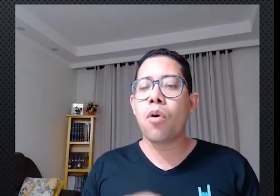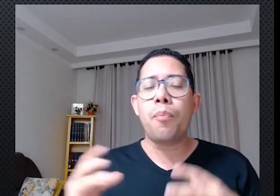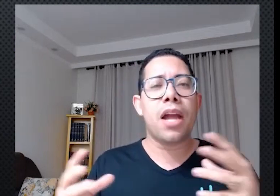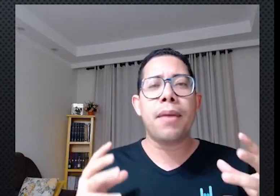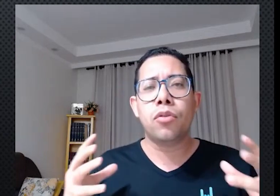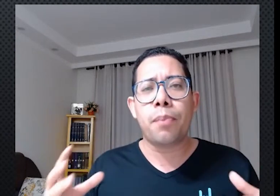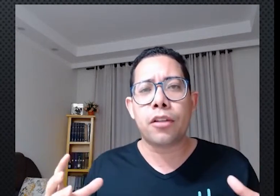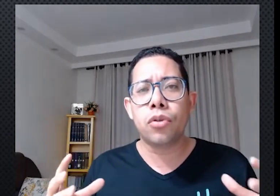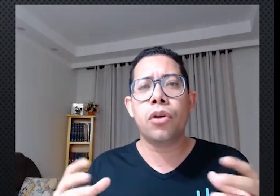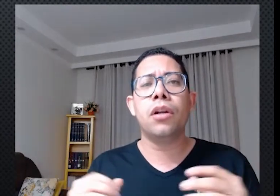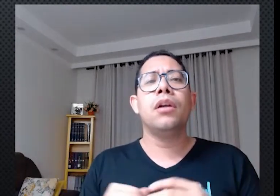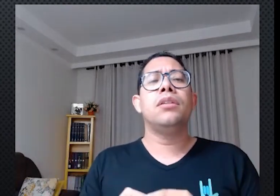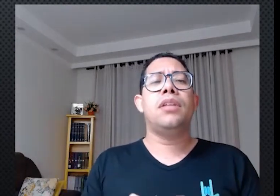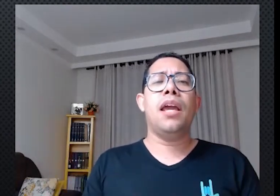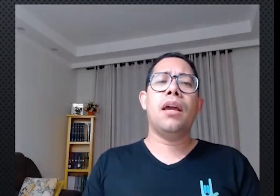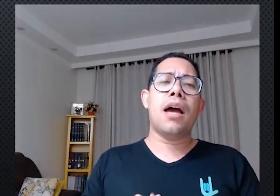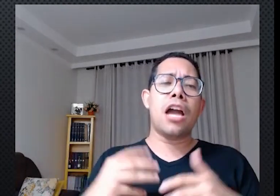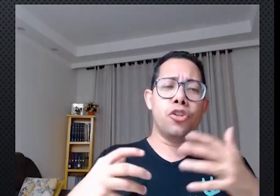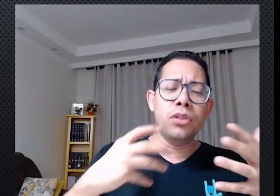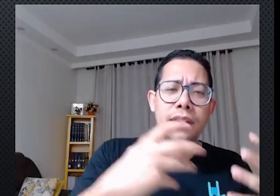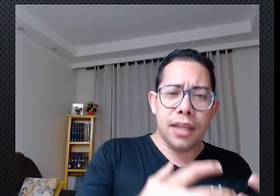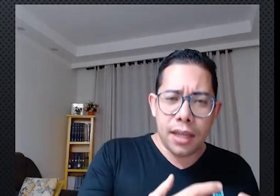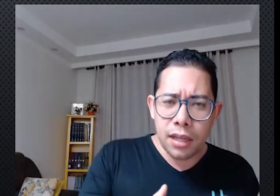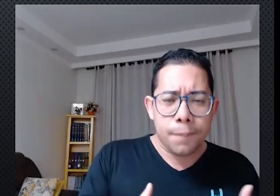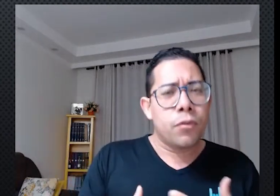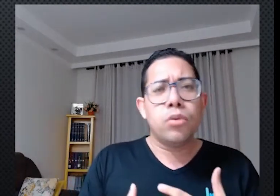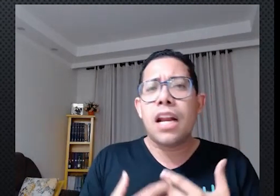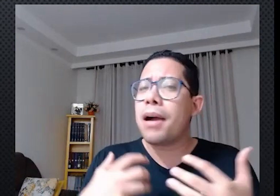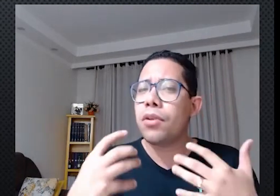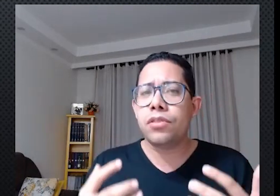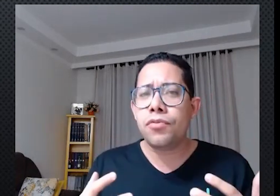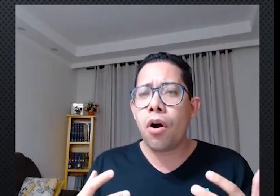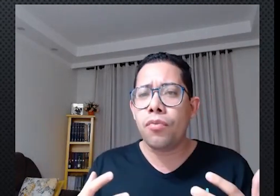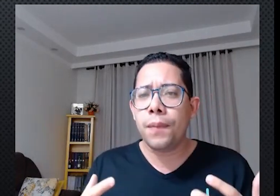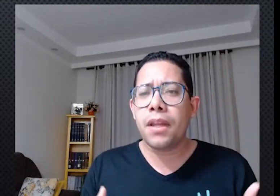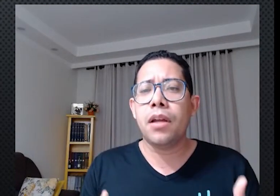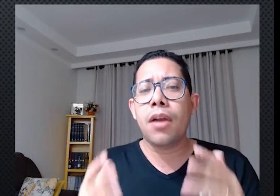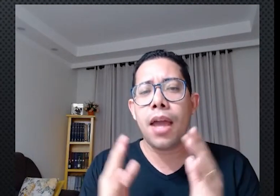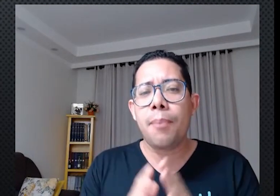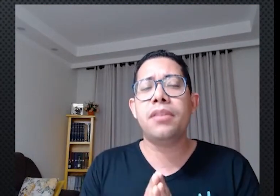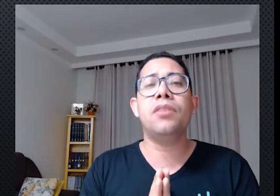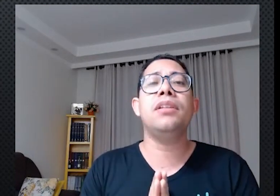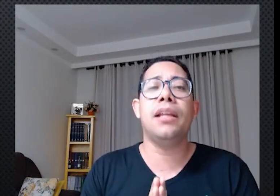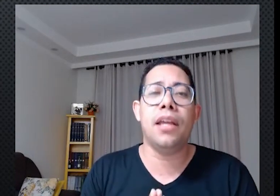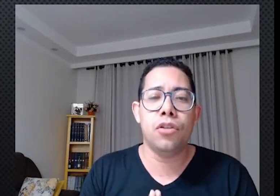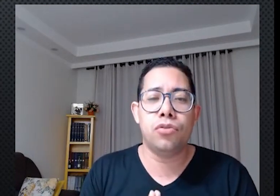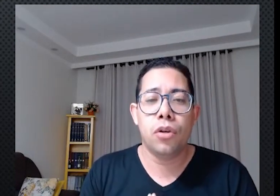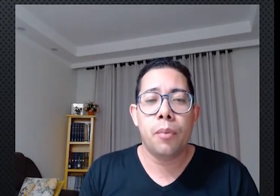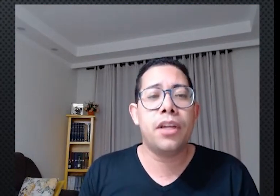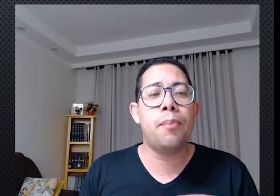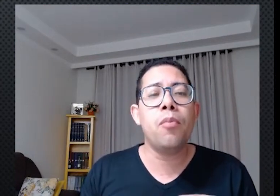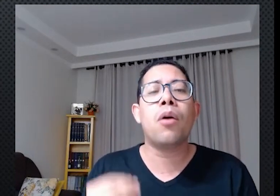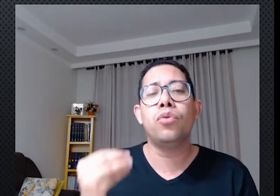o acompanhamento do pastor, sem a ajuda dele, o trabalho não desenvolve. Então é preciso entender